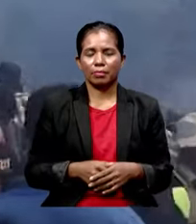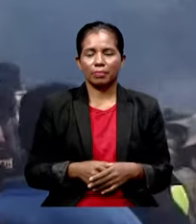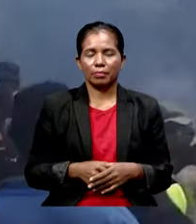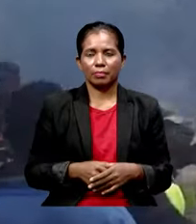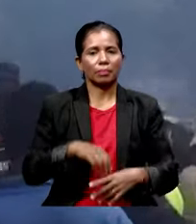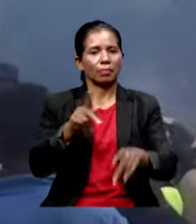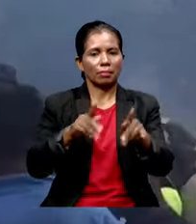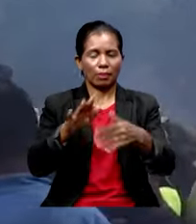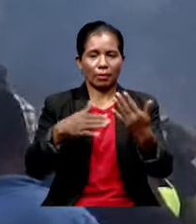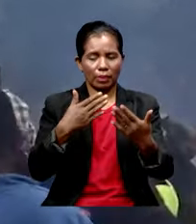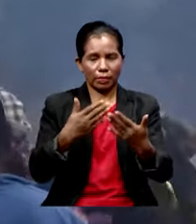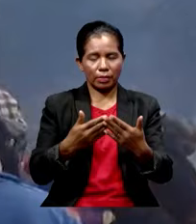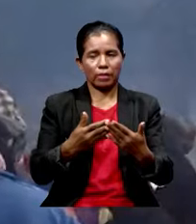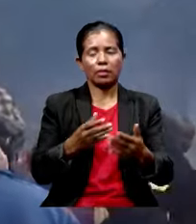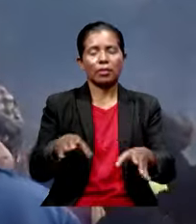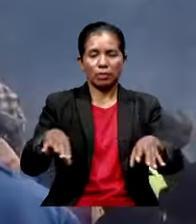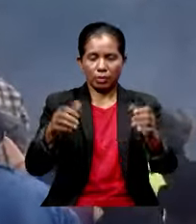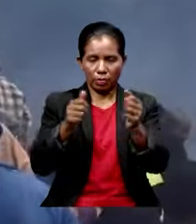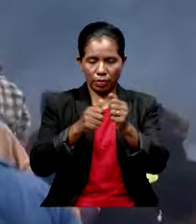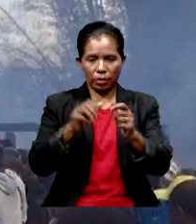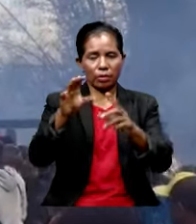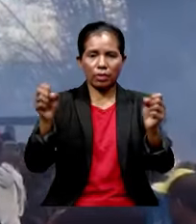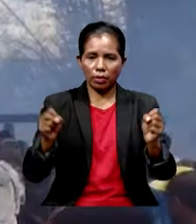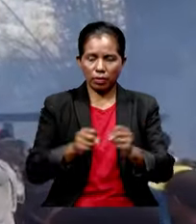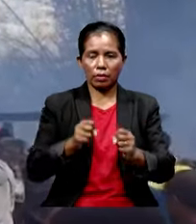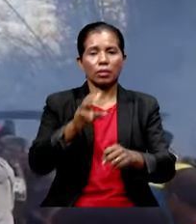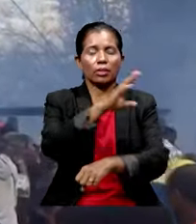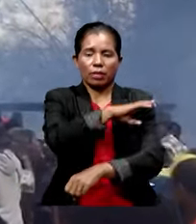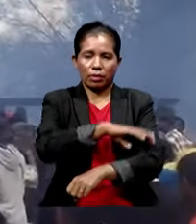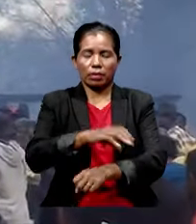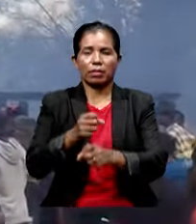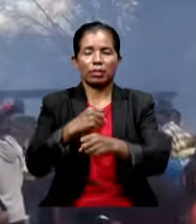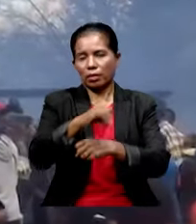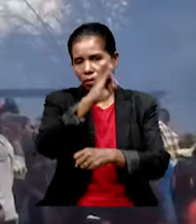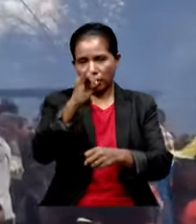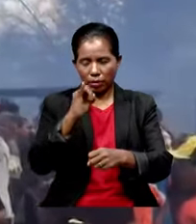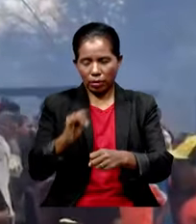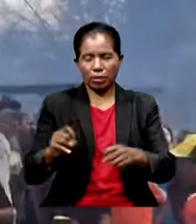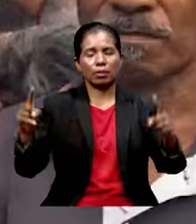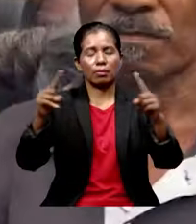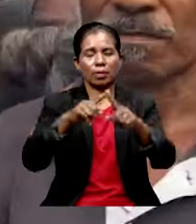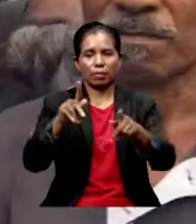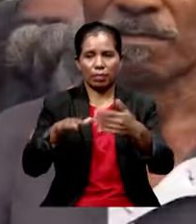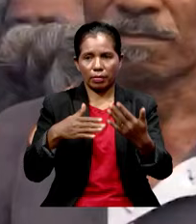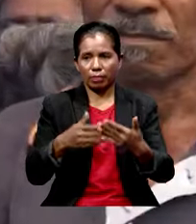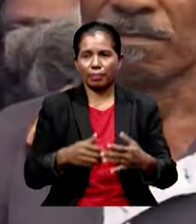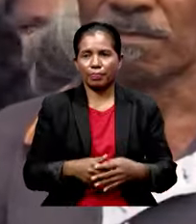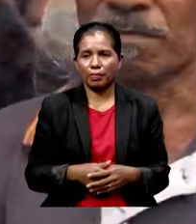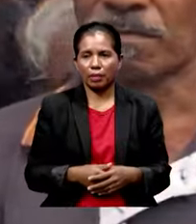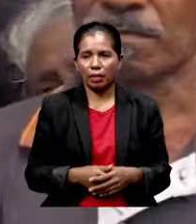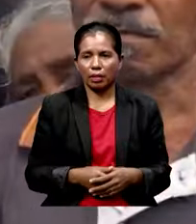Também, comunidade Sira ser coordenada com a autoridade local, na autoridade de segurança, ou de halo identificação ba suspeito.